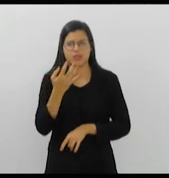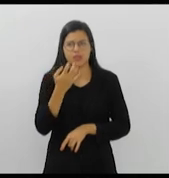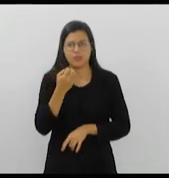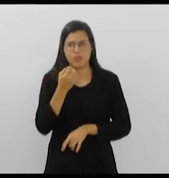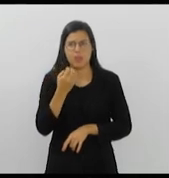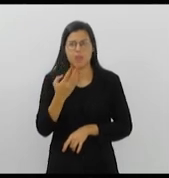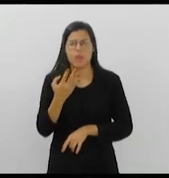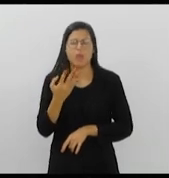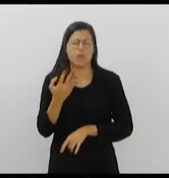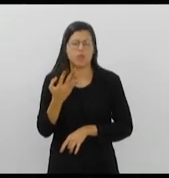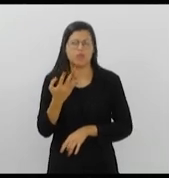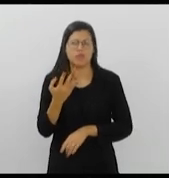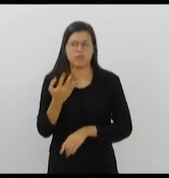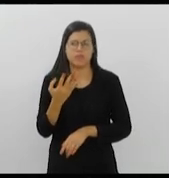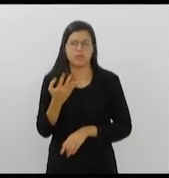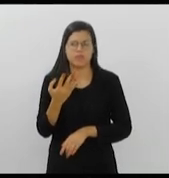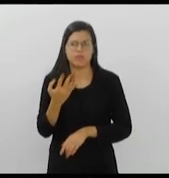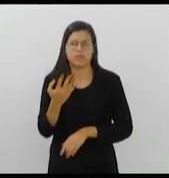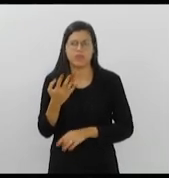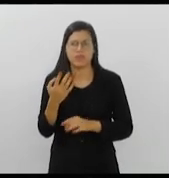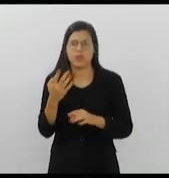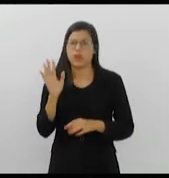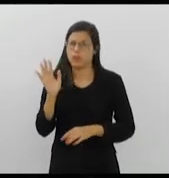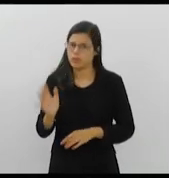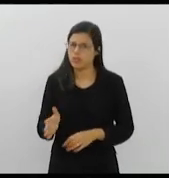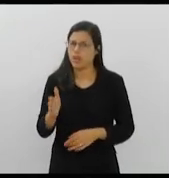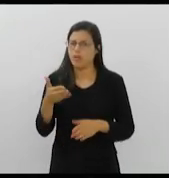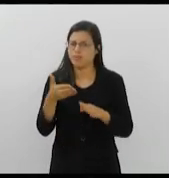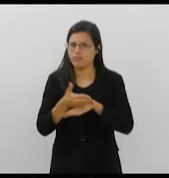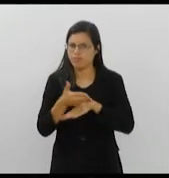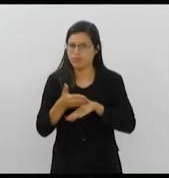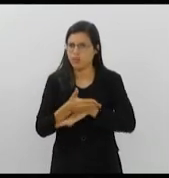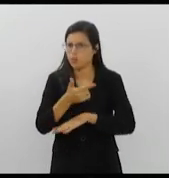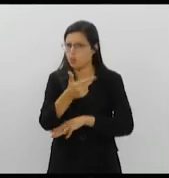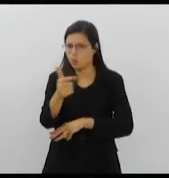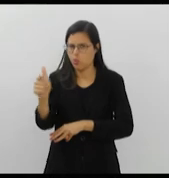já vi outros processos eleitorais aqui na casa, né?